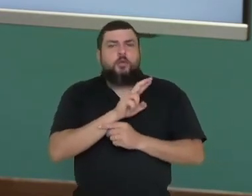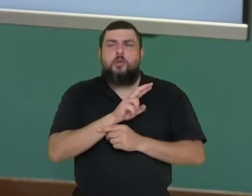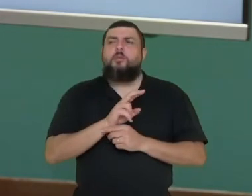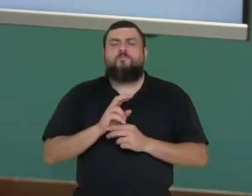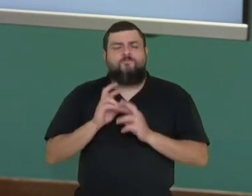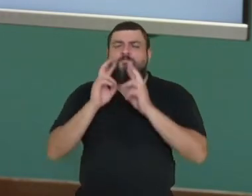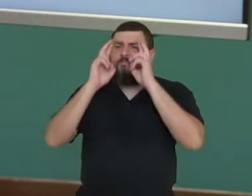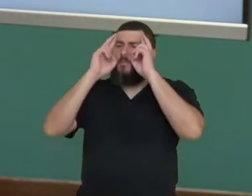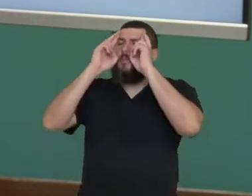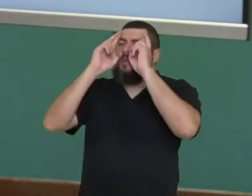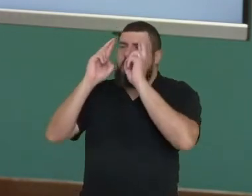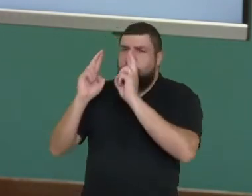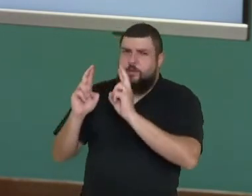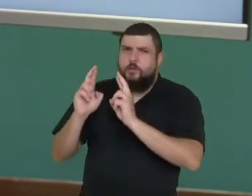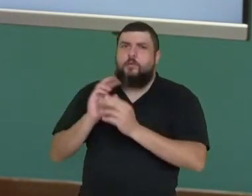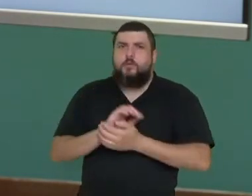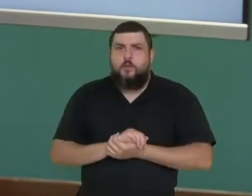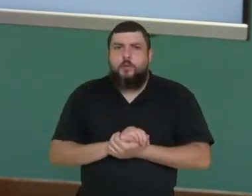está